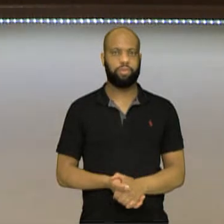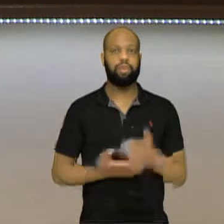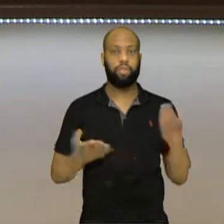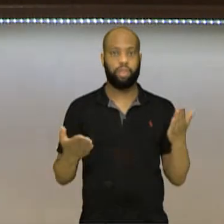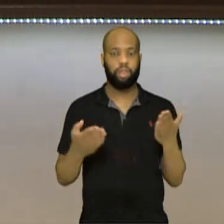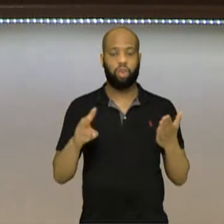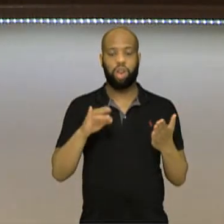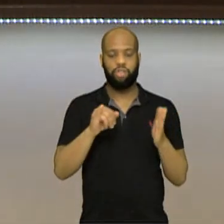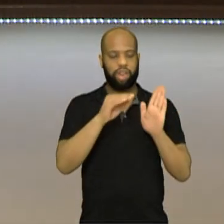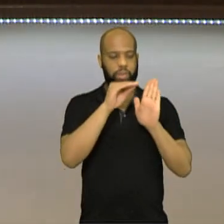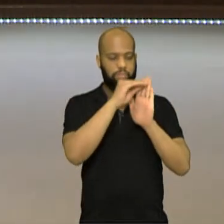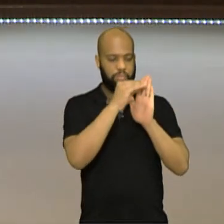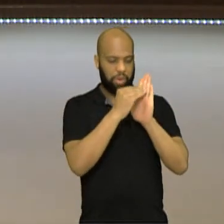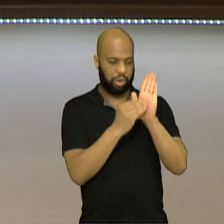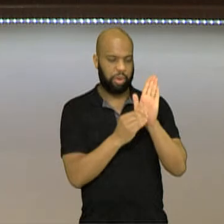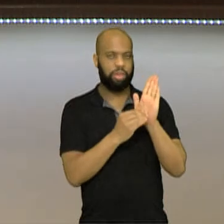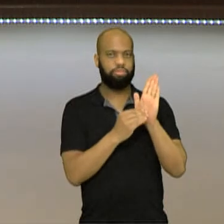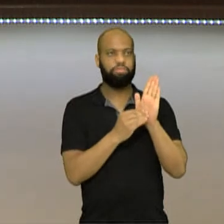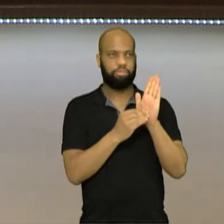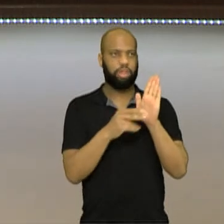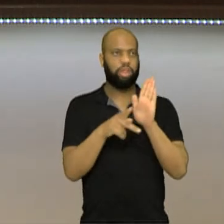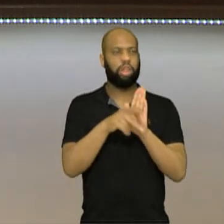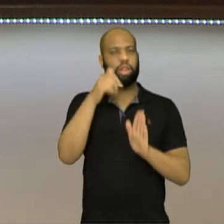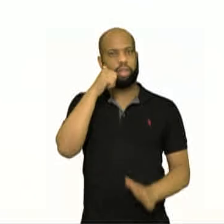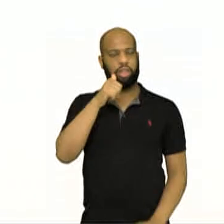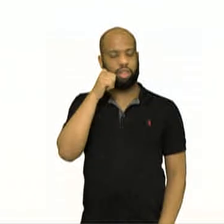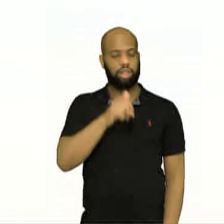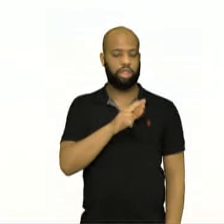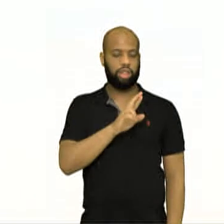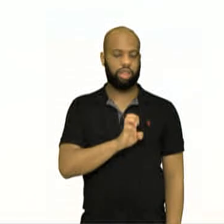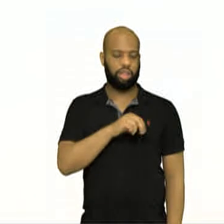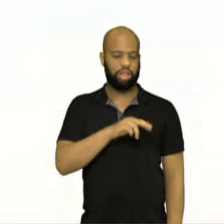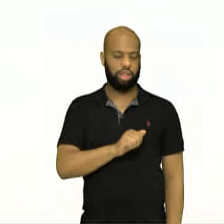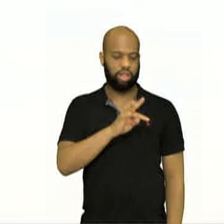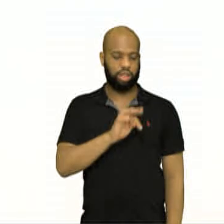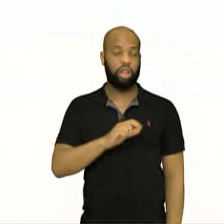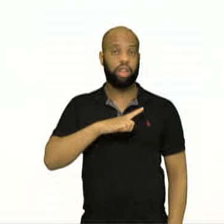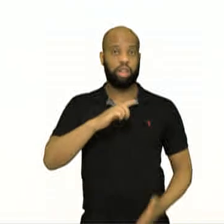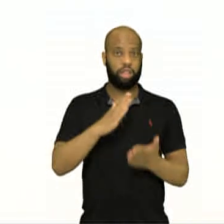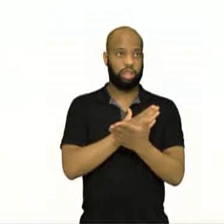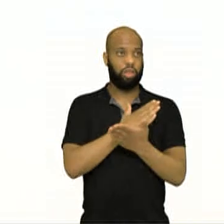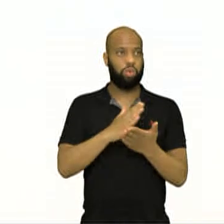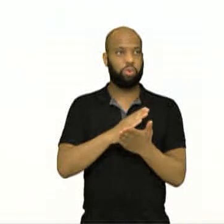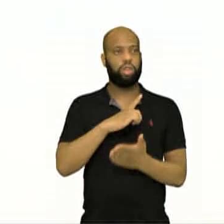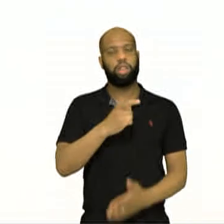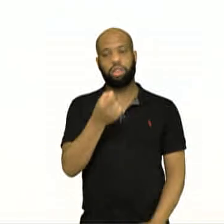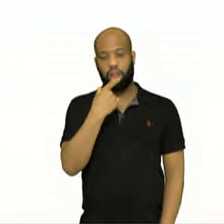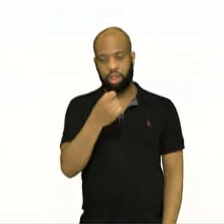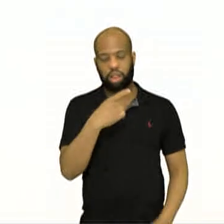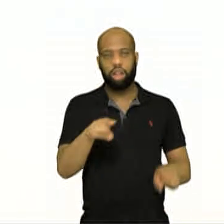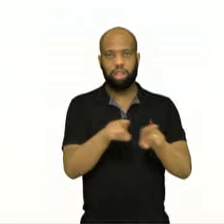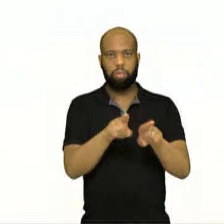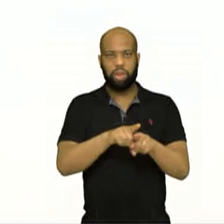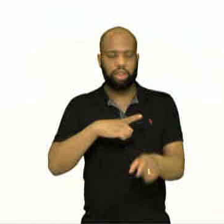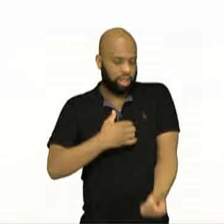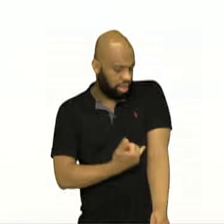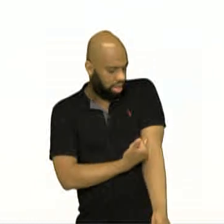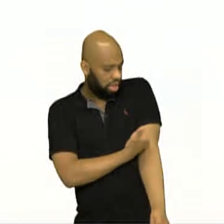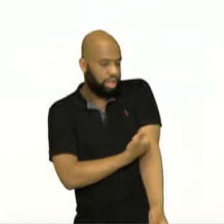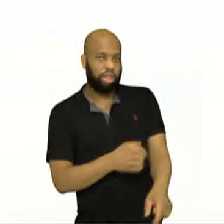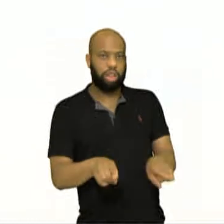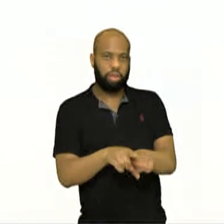Então, vamos elaborar uma listinha aqui para a Renata. Né? Podemos apresentar alguns métodos hormonais, como os pílulas, implante, adesivo,